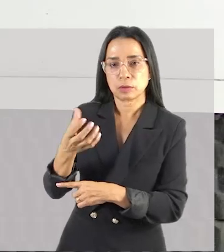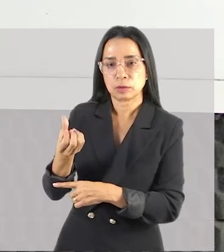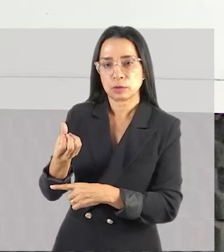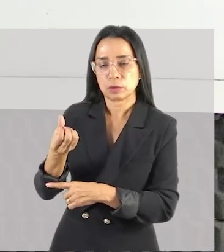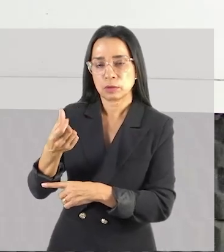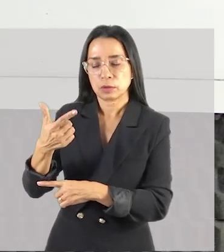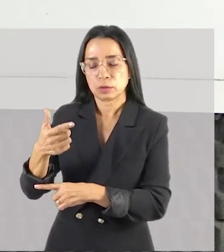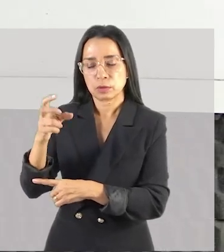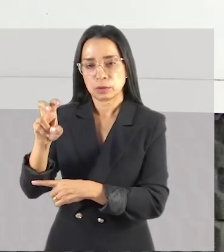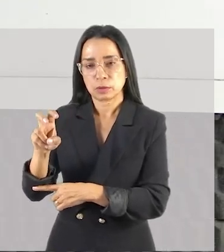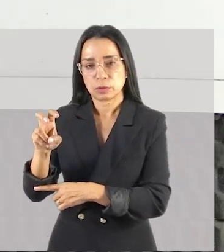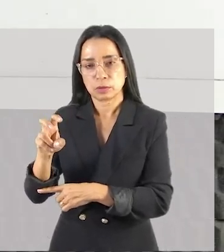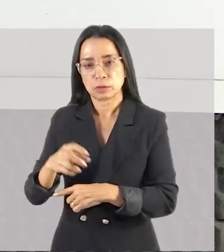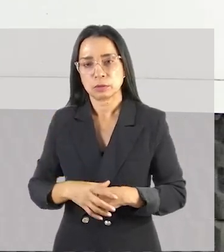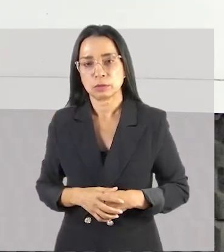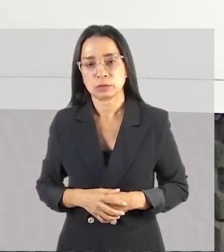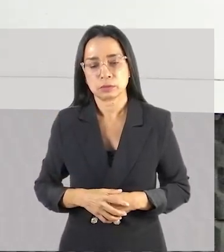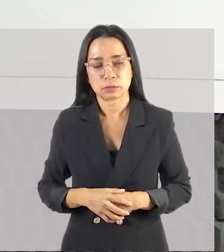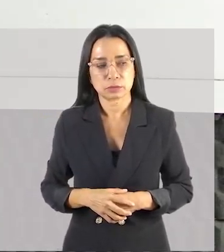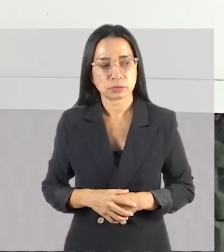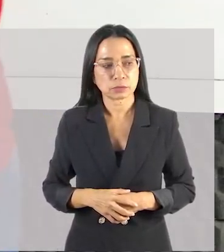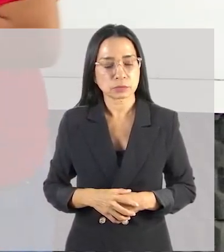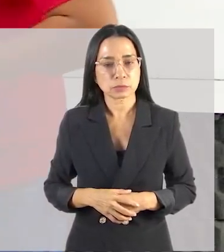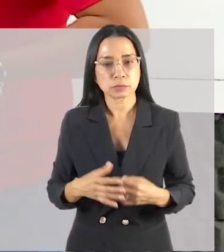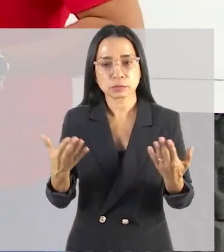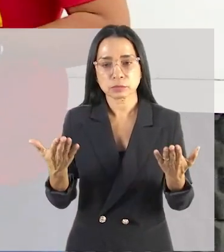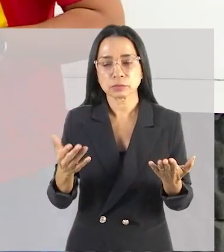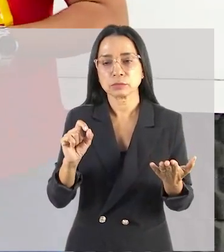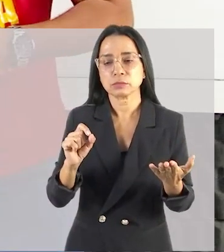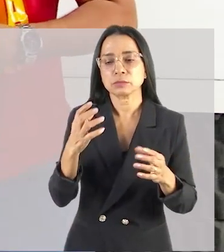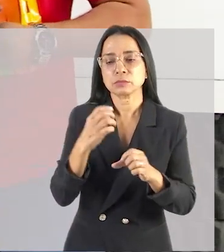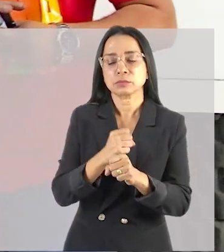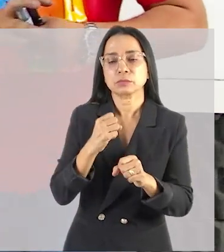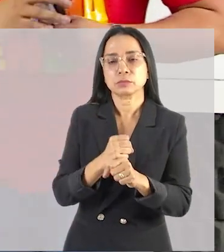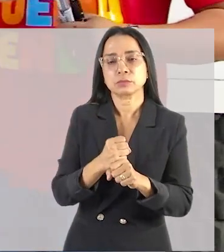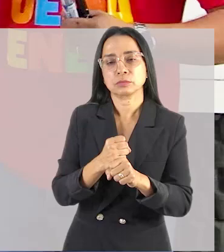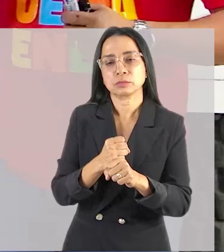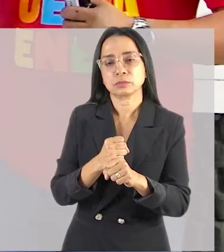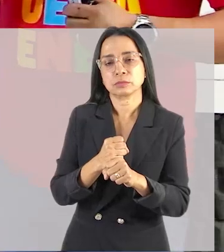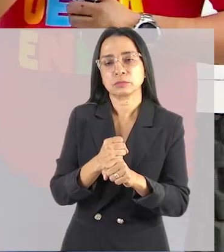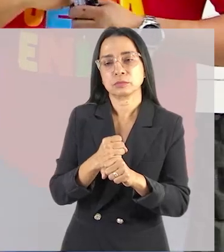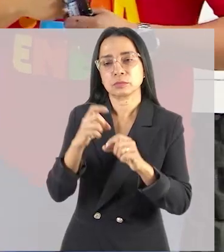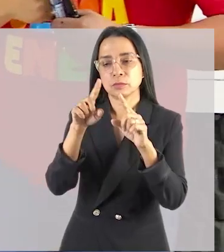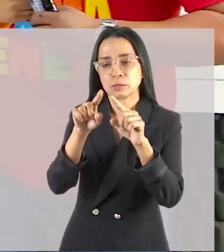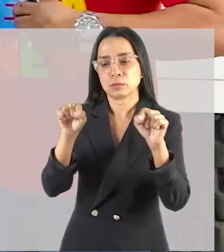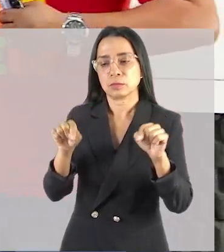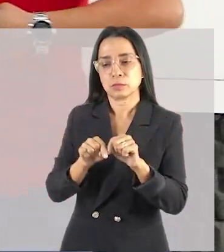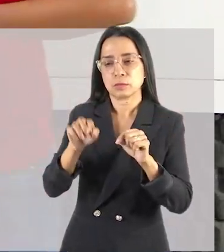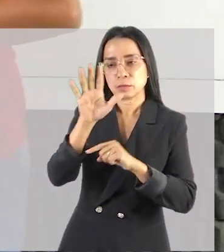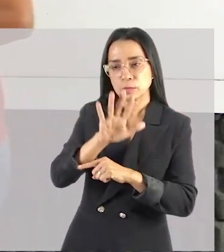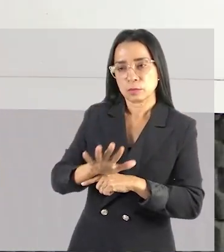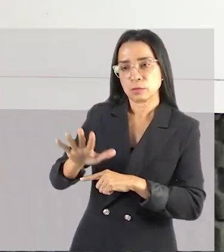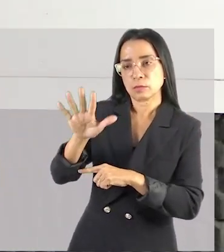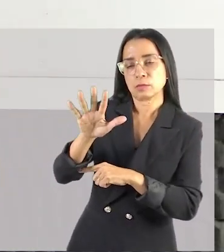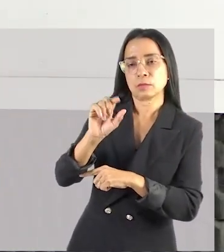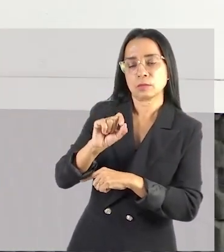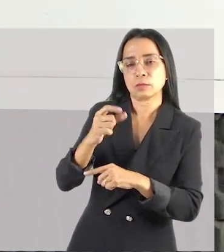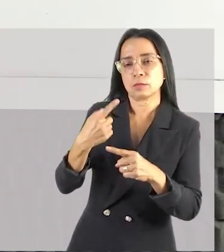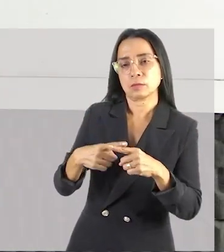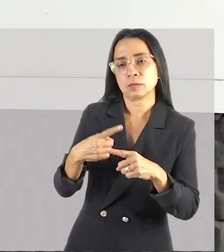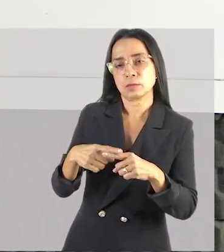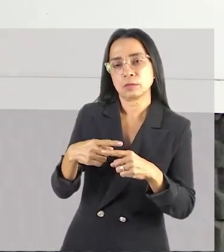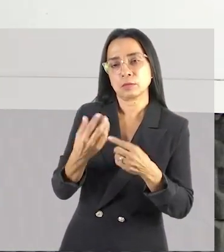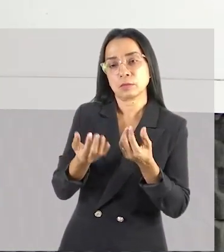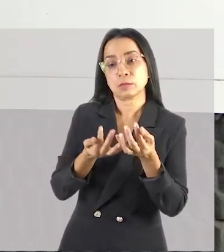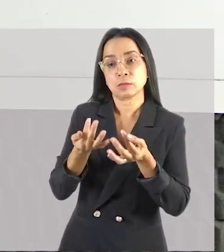2,625. Certo? Agora vamos calcular a área do triângulo. Aqui tem um problema. Porque, turma, a